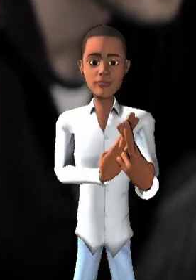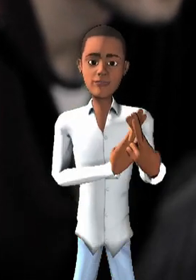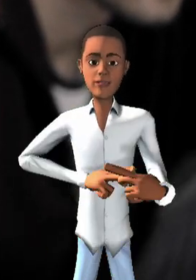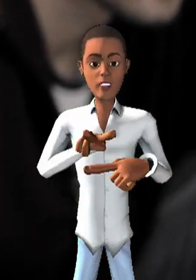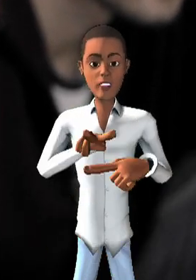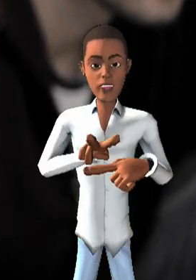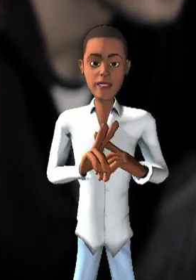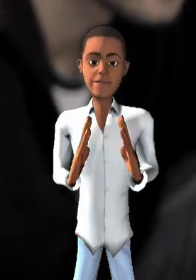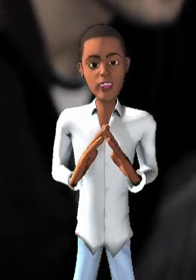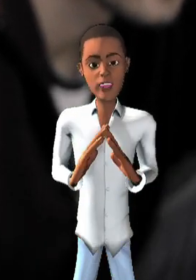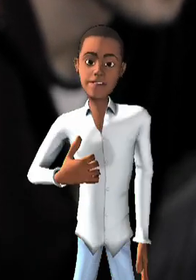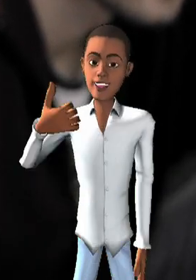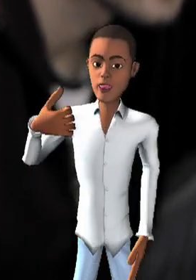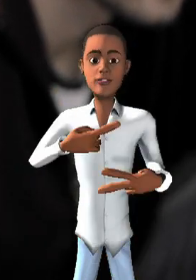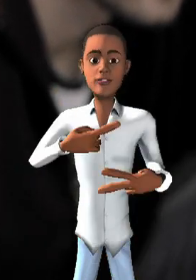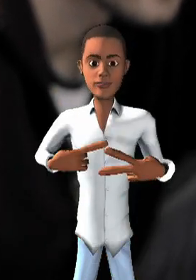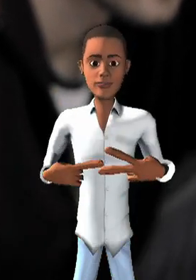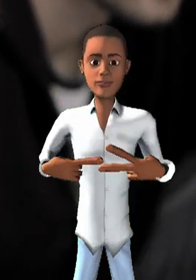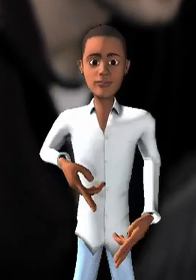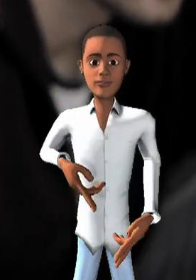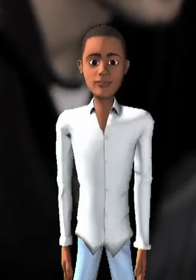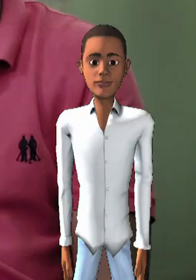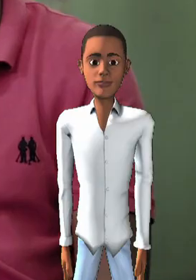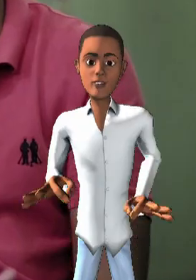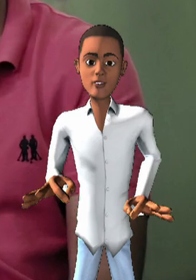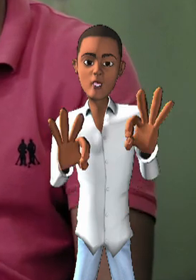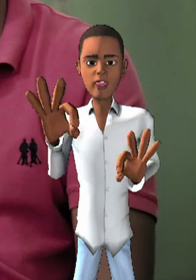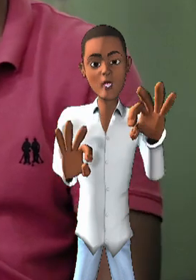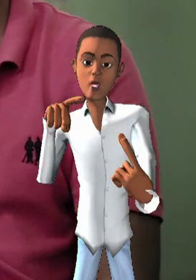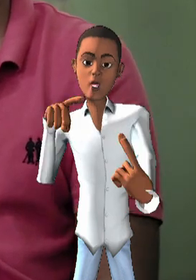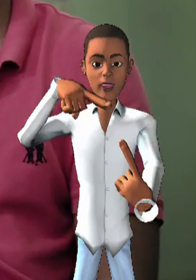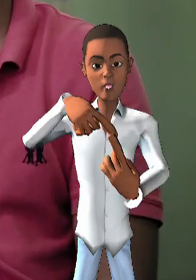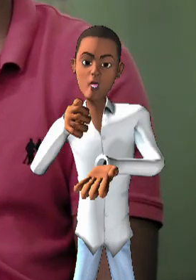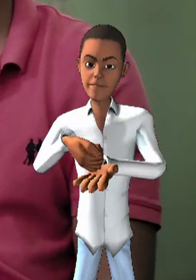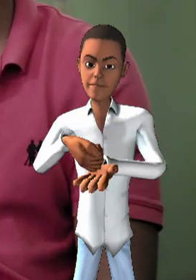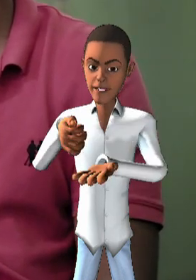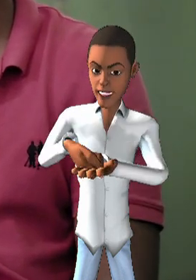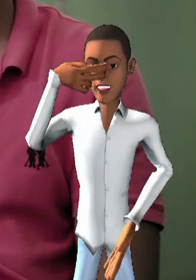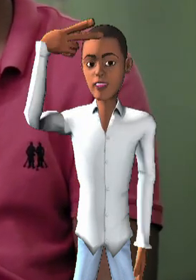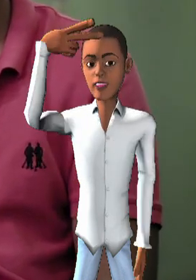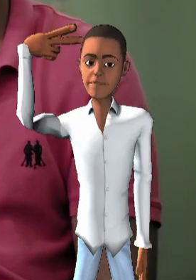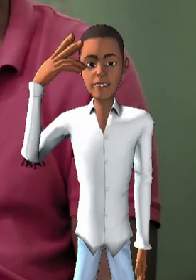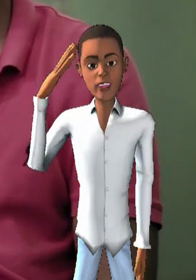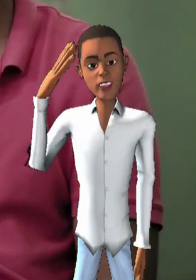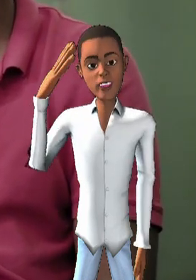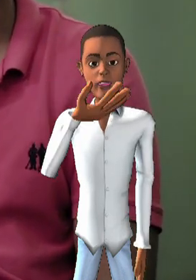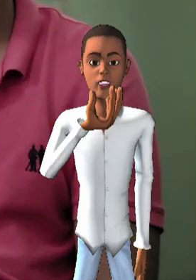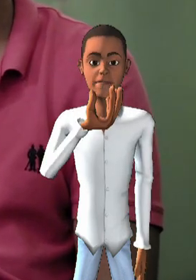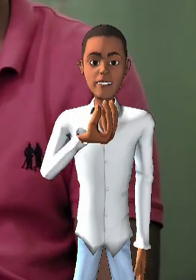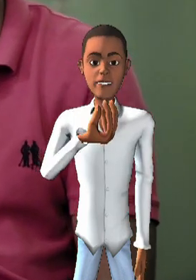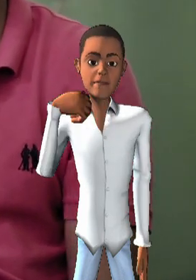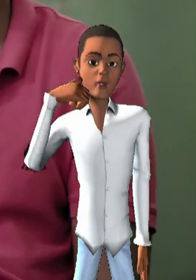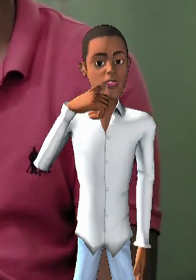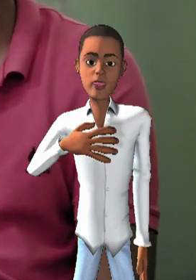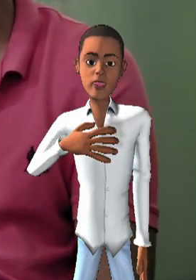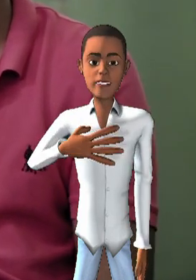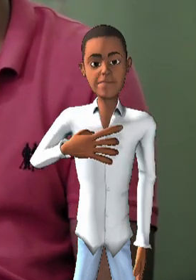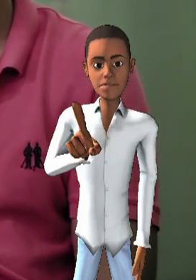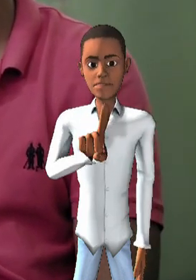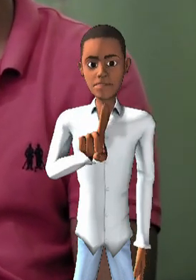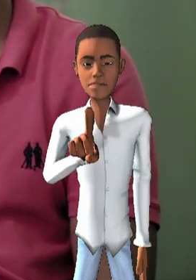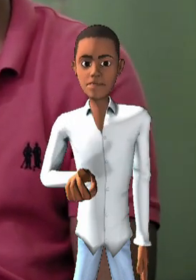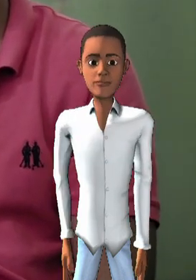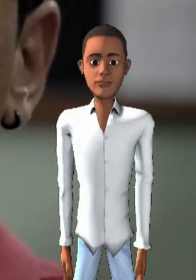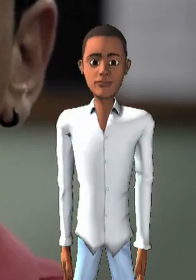o peso de cuidar da casa, mano, não vai ficar pesado pra ninguém. A intenção desse projeto nunca foi Guilherme Pessoa, obrigar professor. a entender